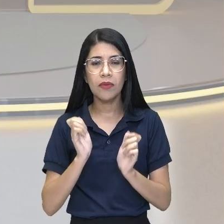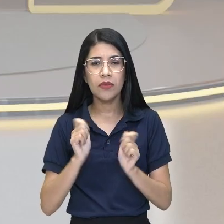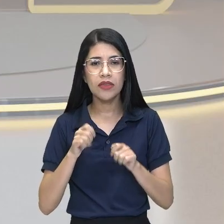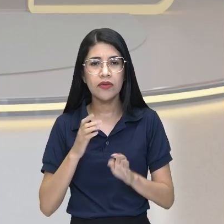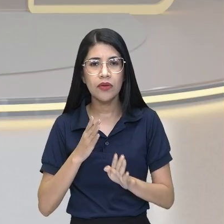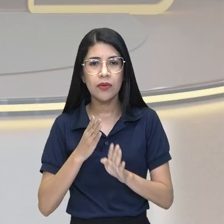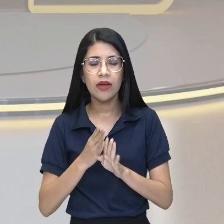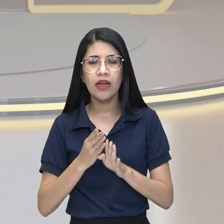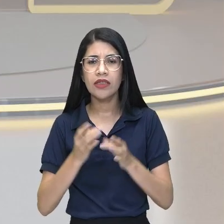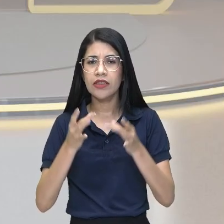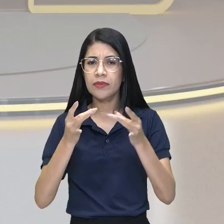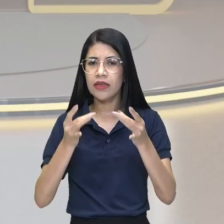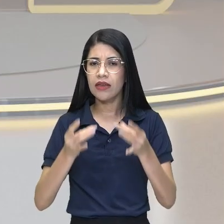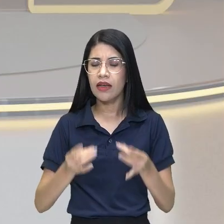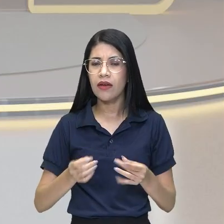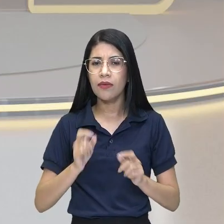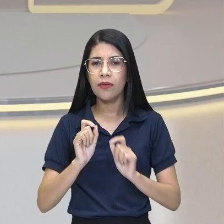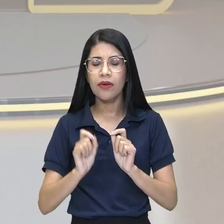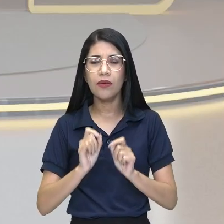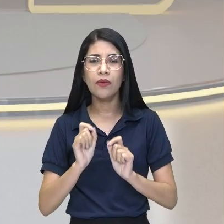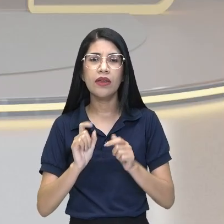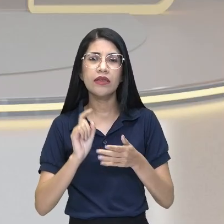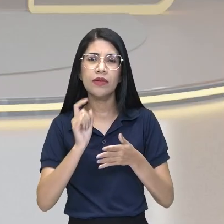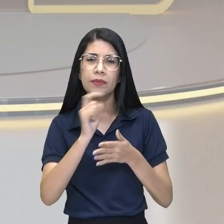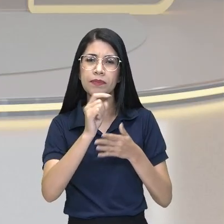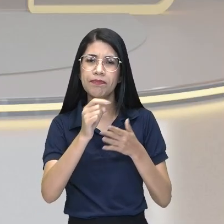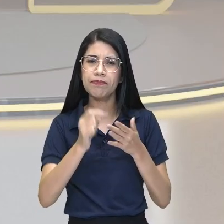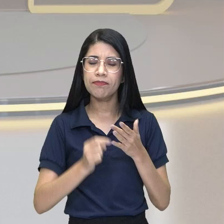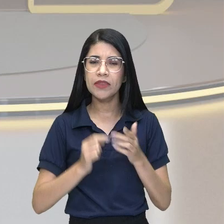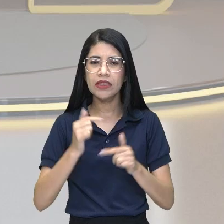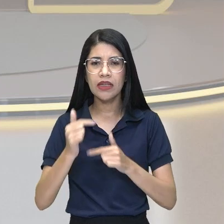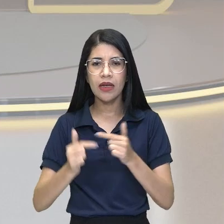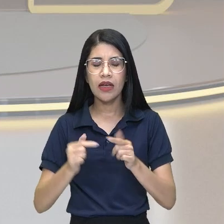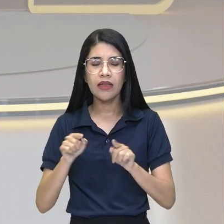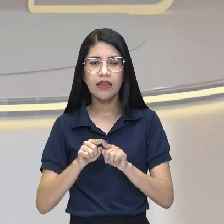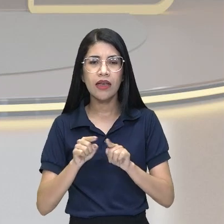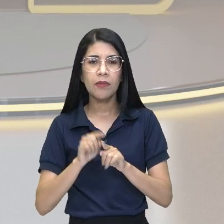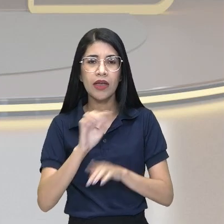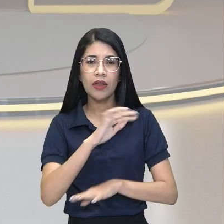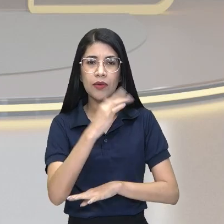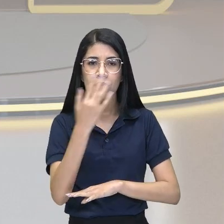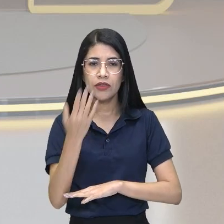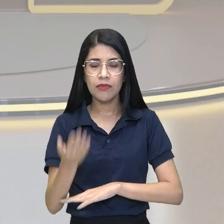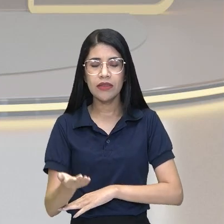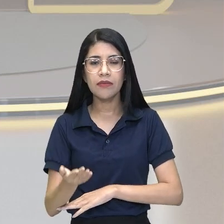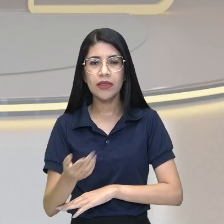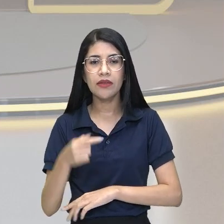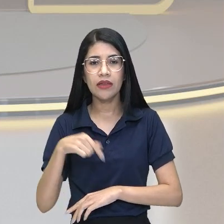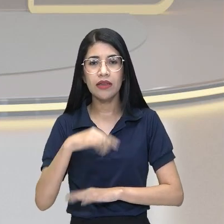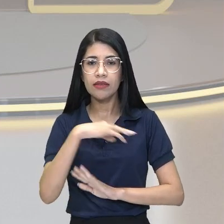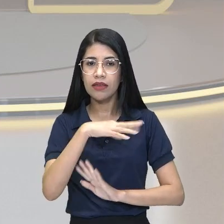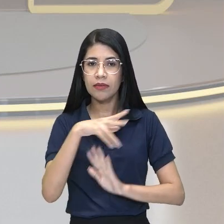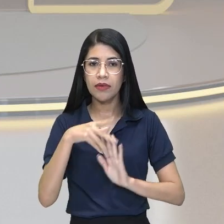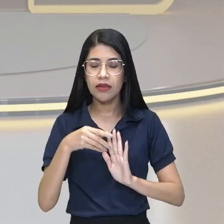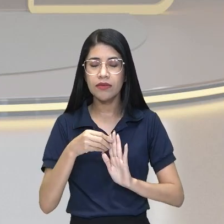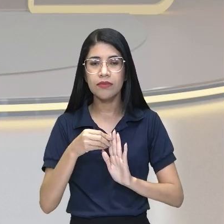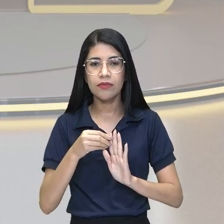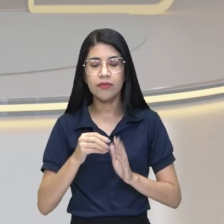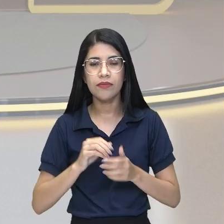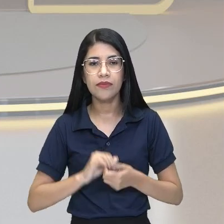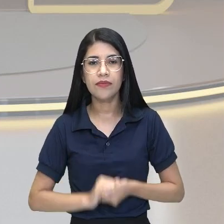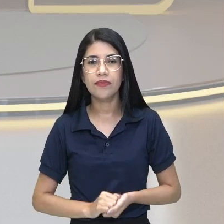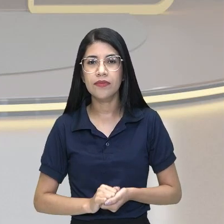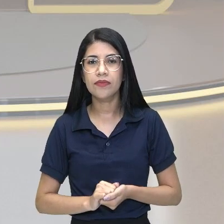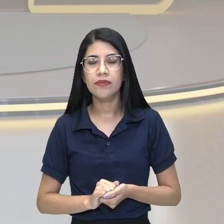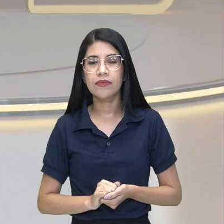breves comentários sobre os vetores atuais de ocupação e o desmatamento, tá certo? Lembrando que nós estamos falando aí da Amazônia,